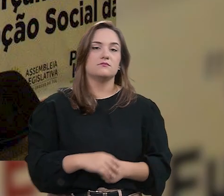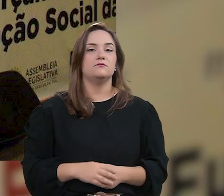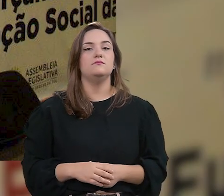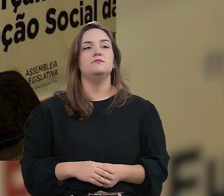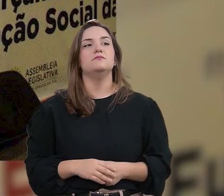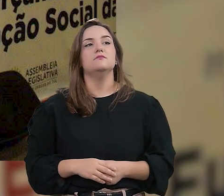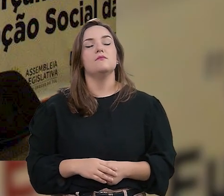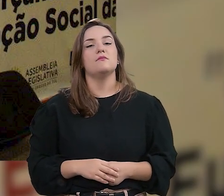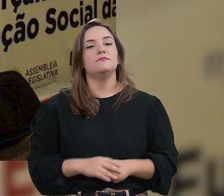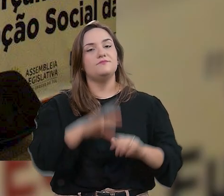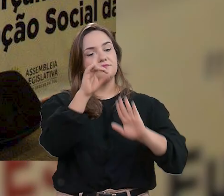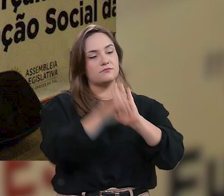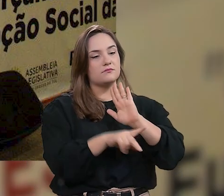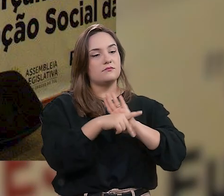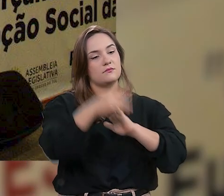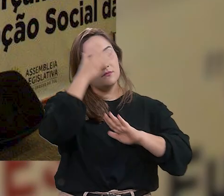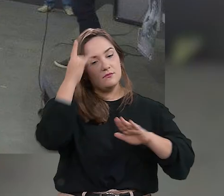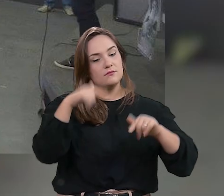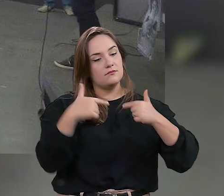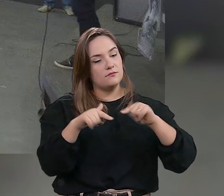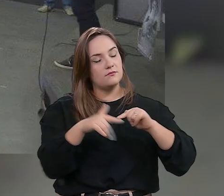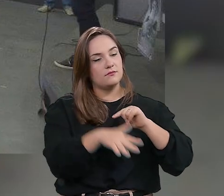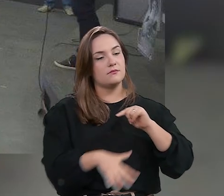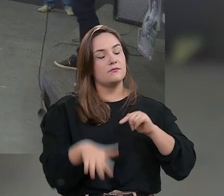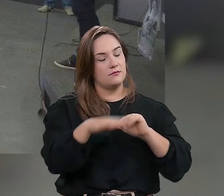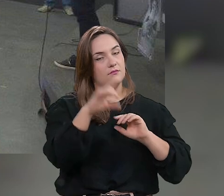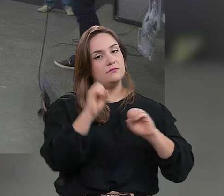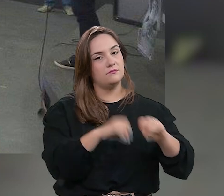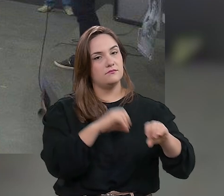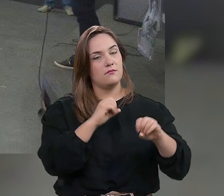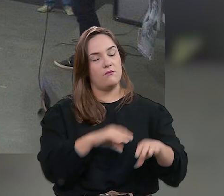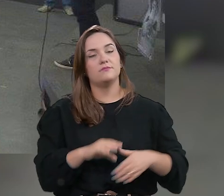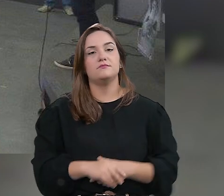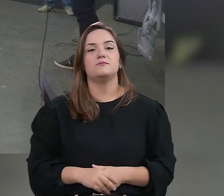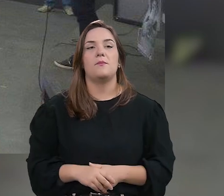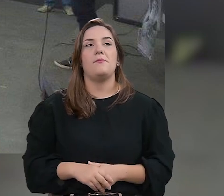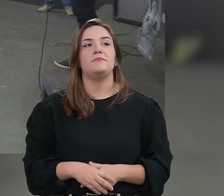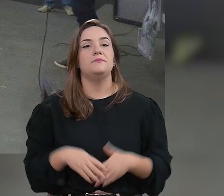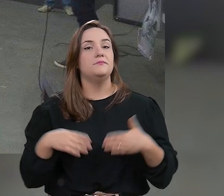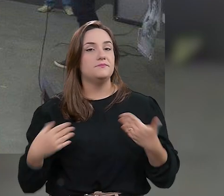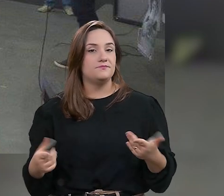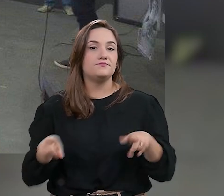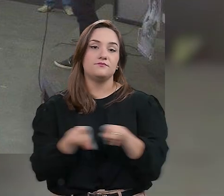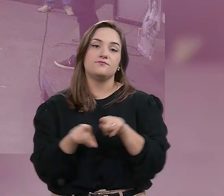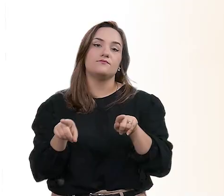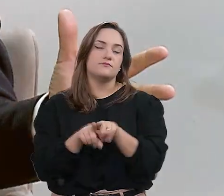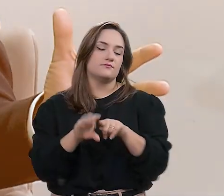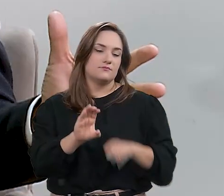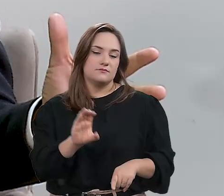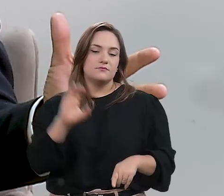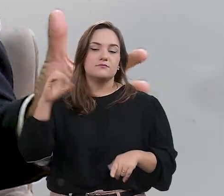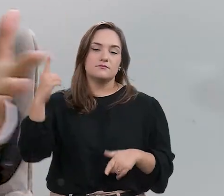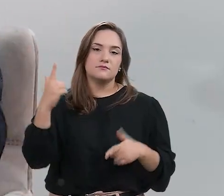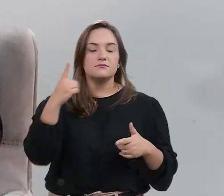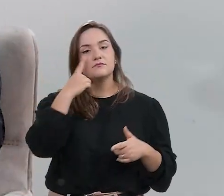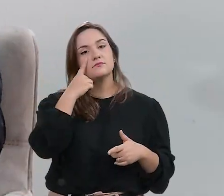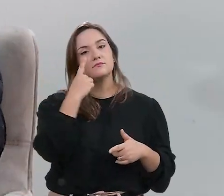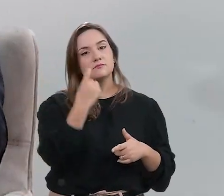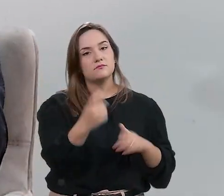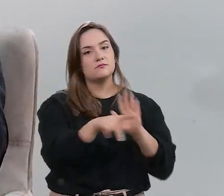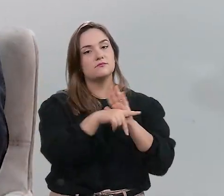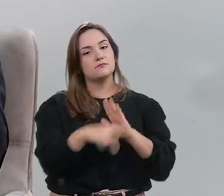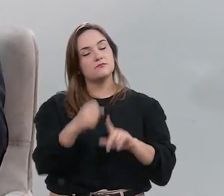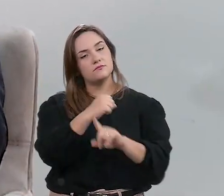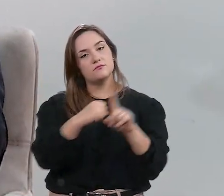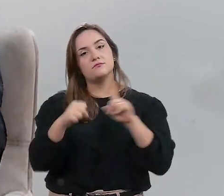direitos dos trabalhadores em educação, né? E também, claro, dos interesses da sociedade, como a questão